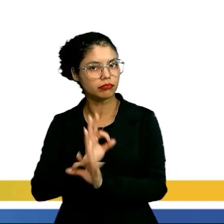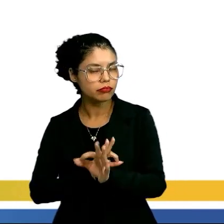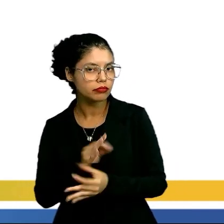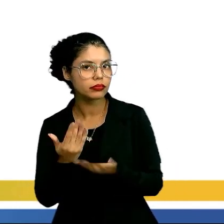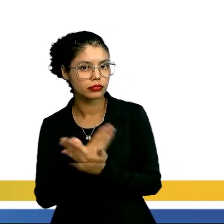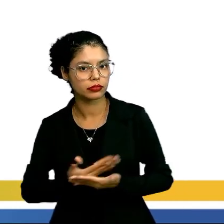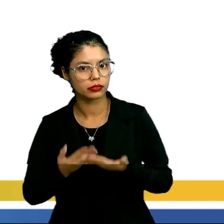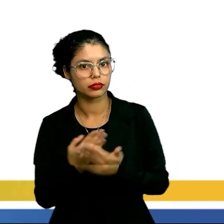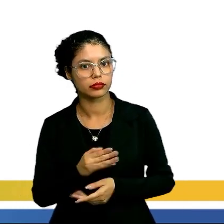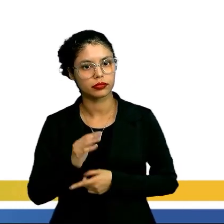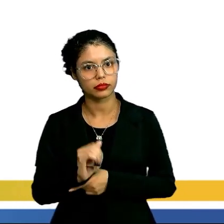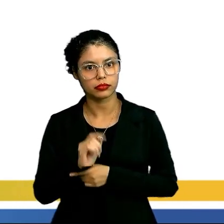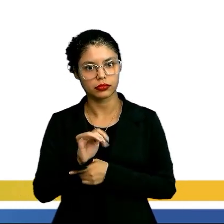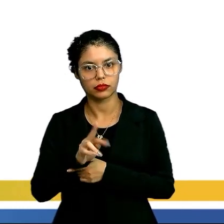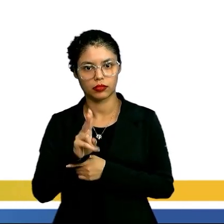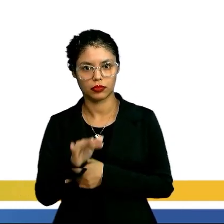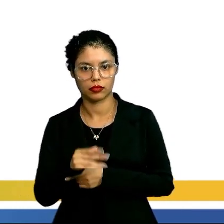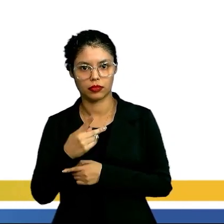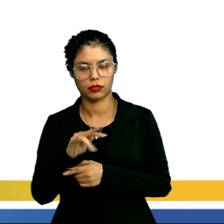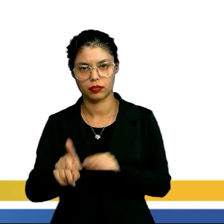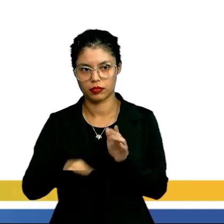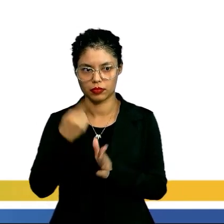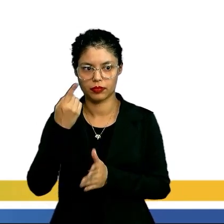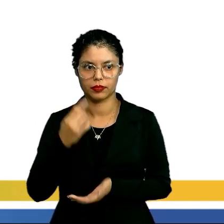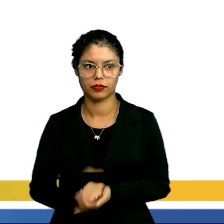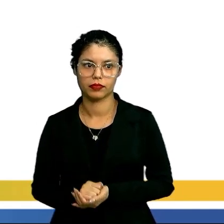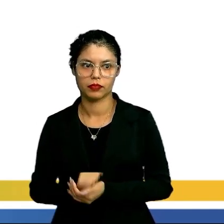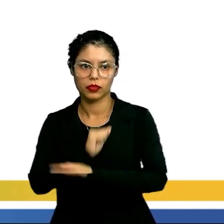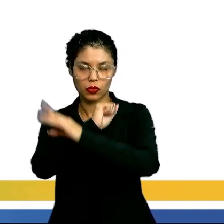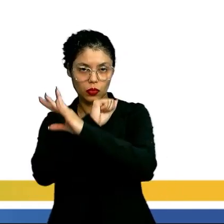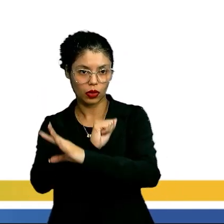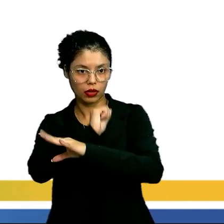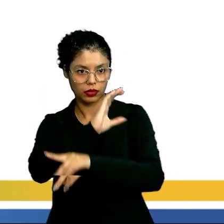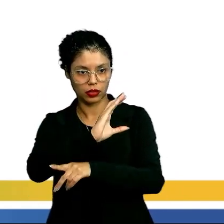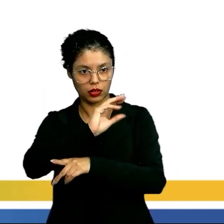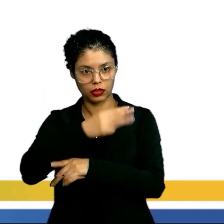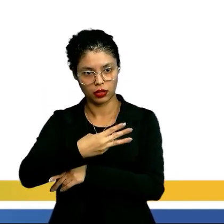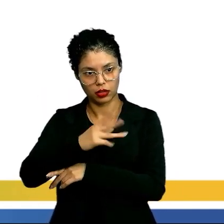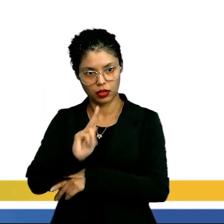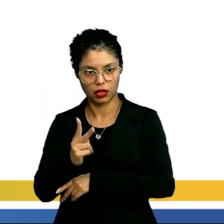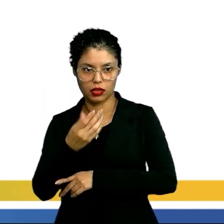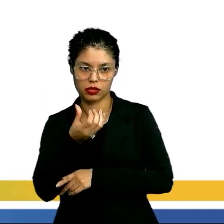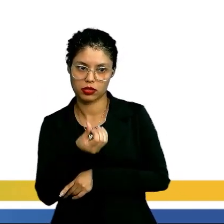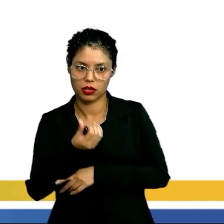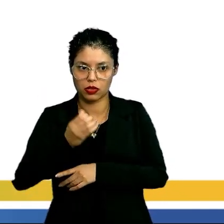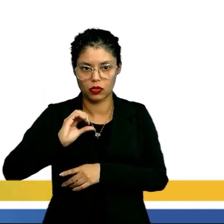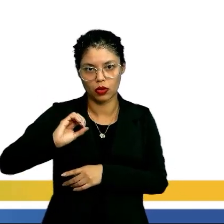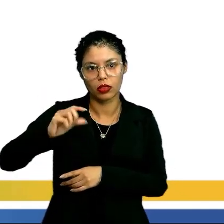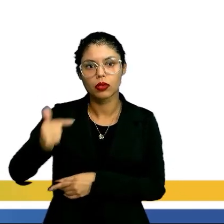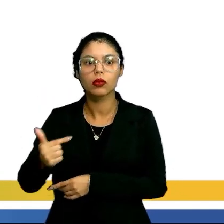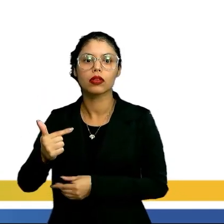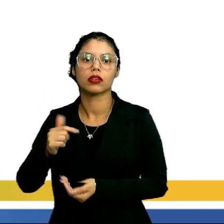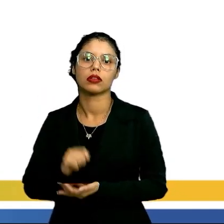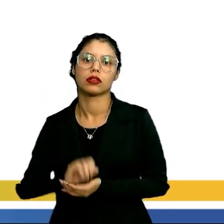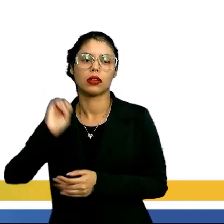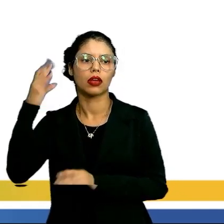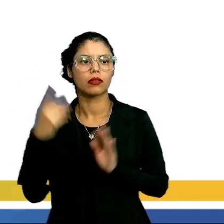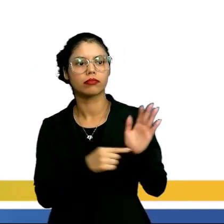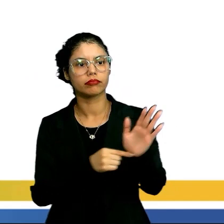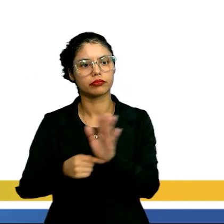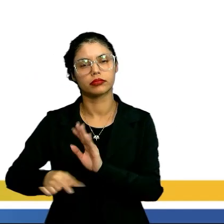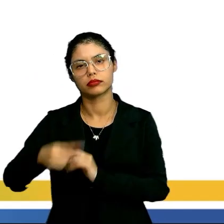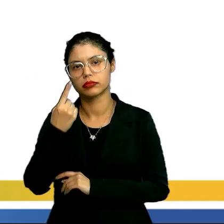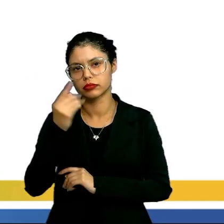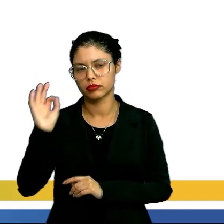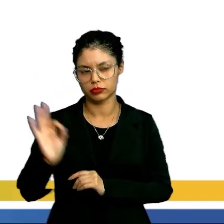a dismenorreia primária. O ácido propiônico é um monoácido fraco que apresenta grau de